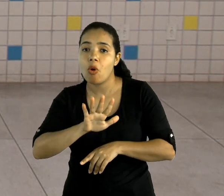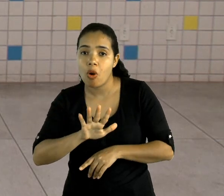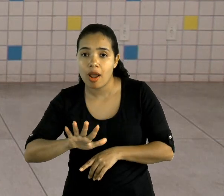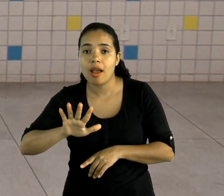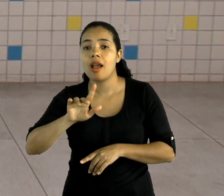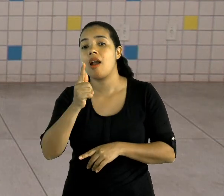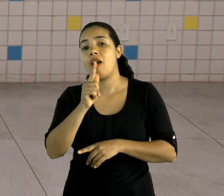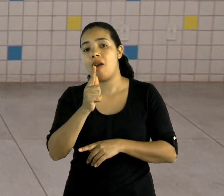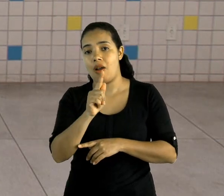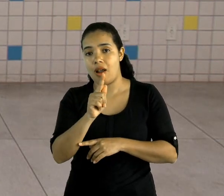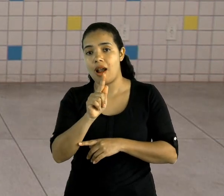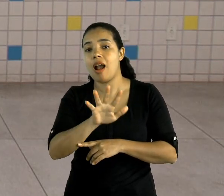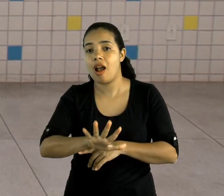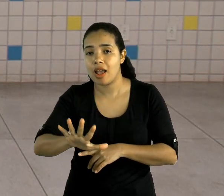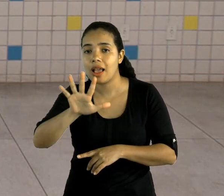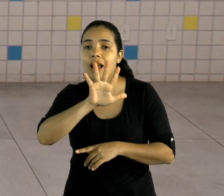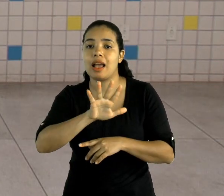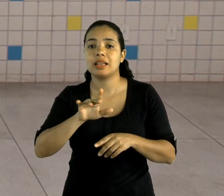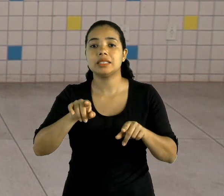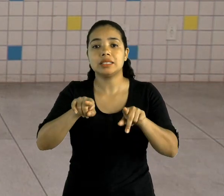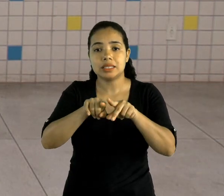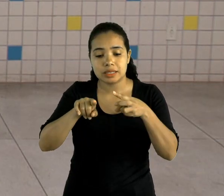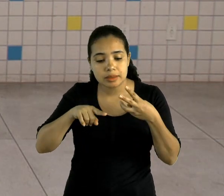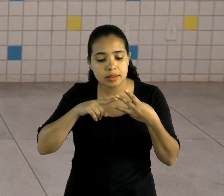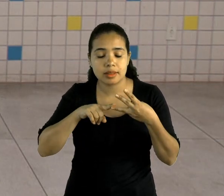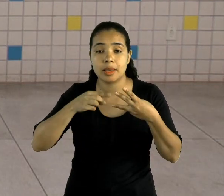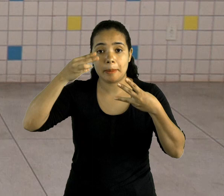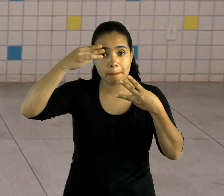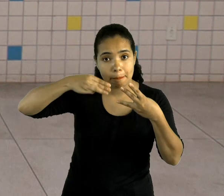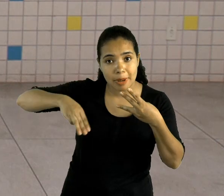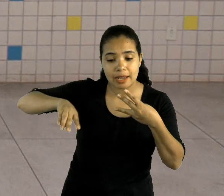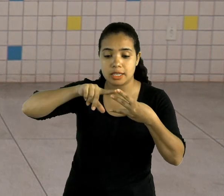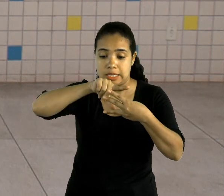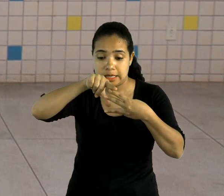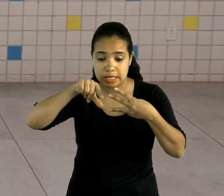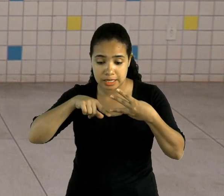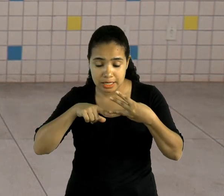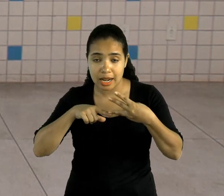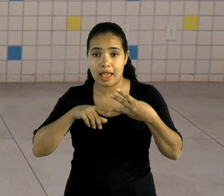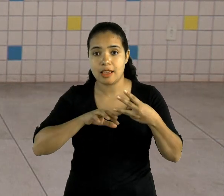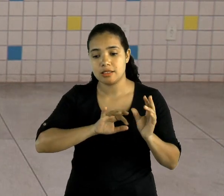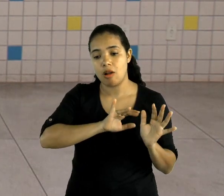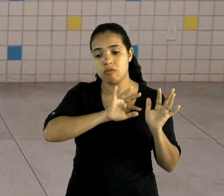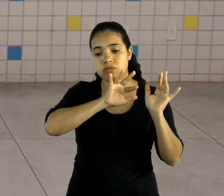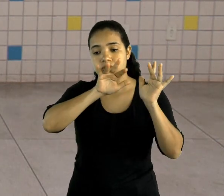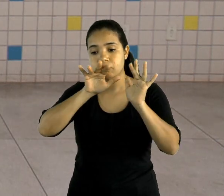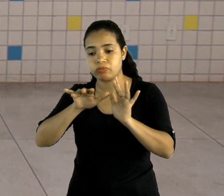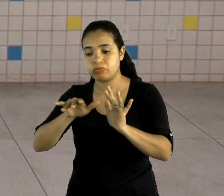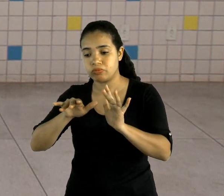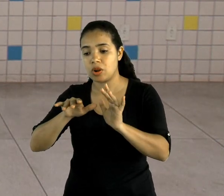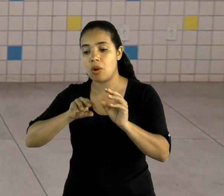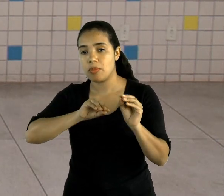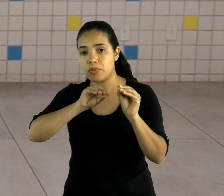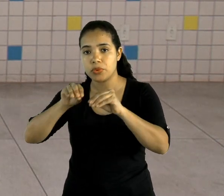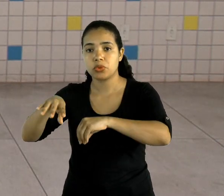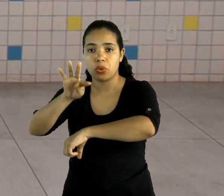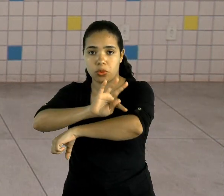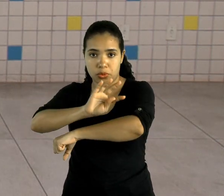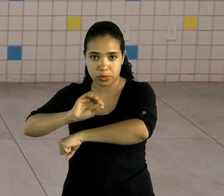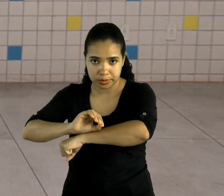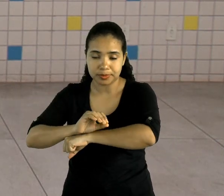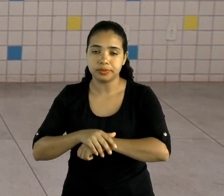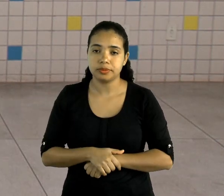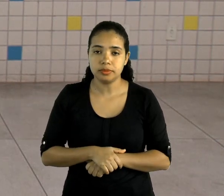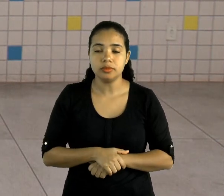do Maranhão. São os 3 principais estados que as pessoas vieram para o Tocantins. Nessa nossa aula, nós vimos sobre